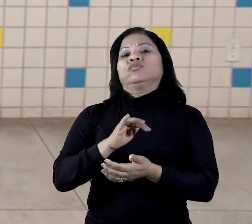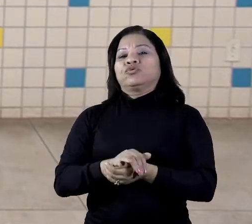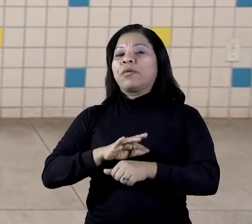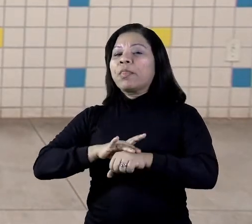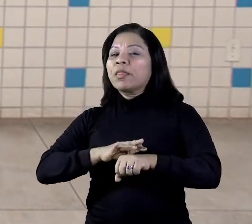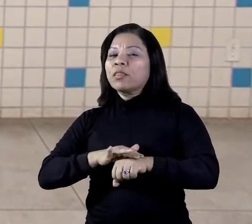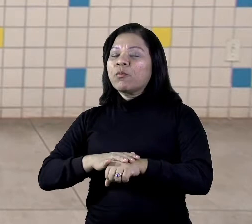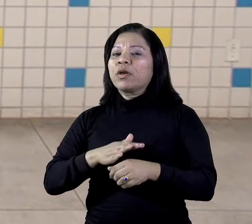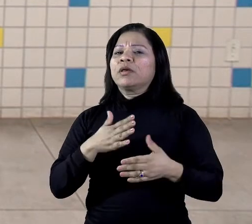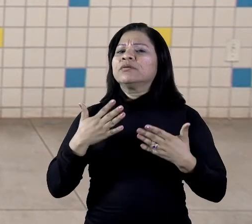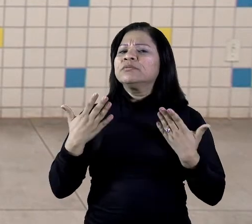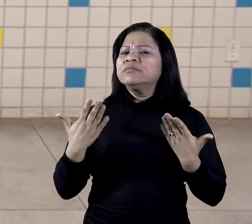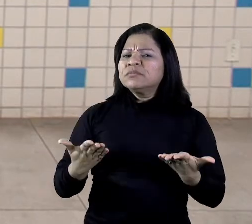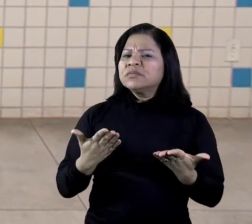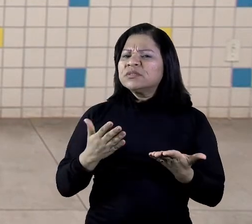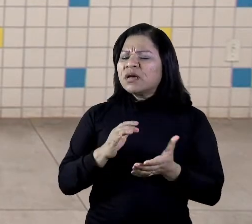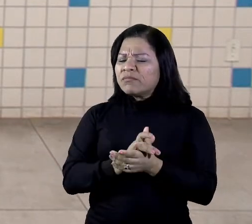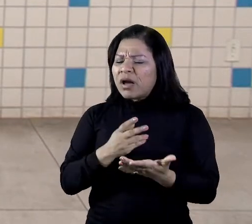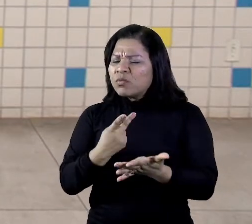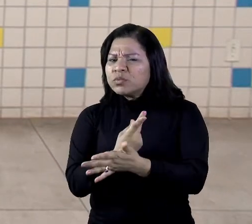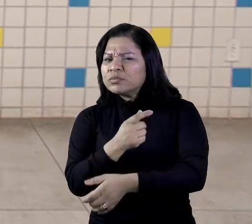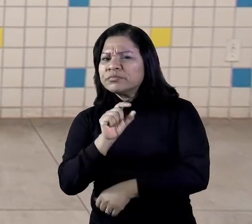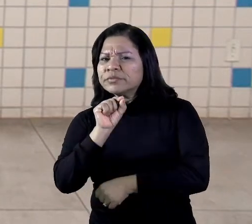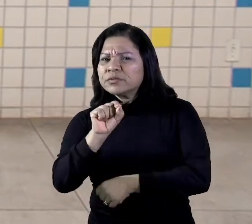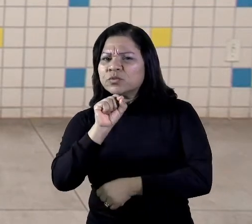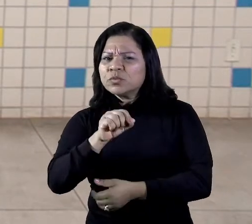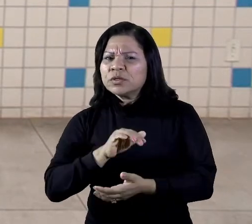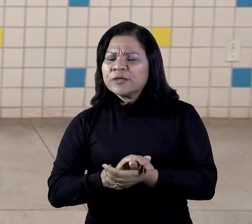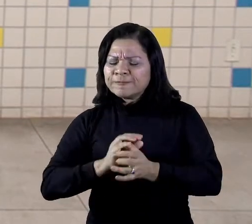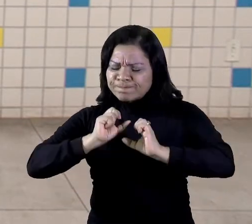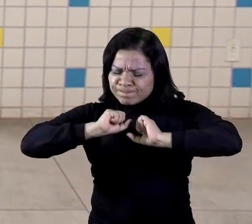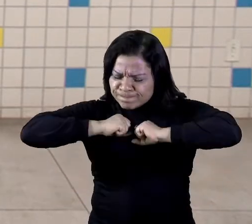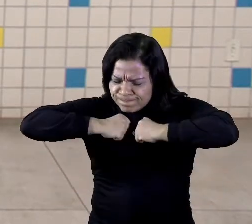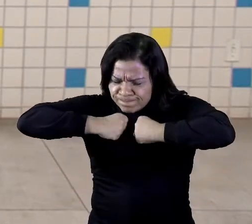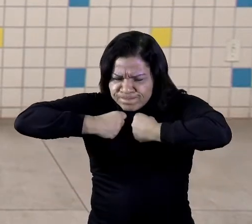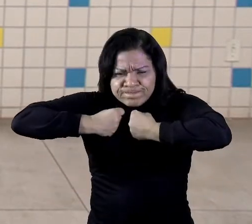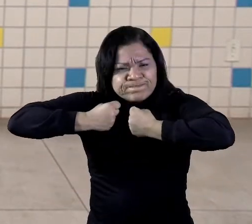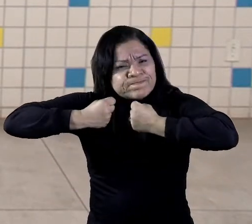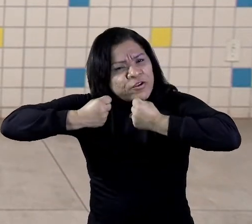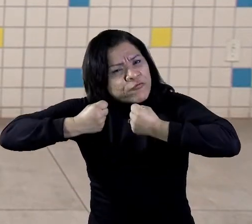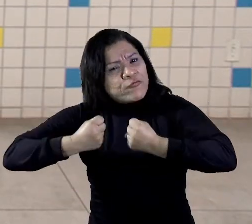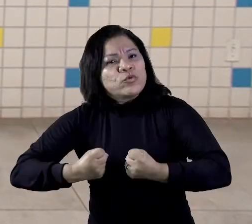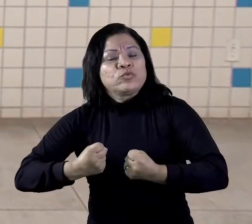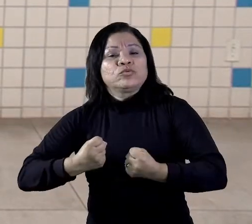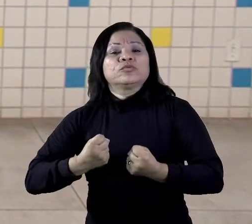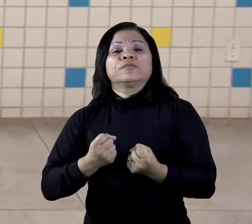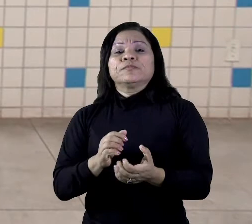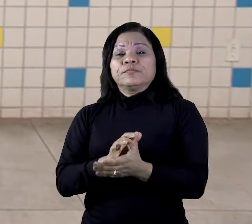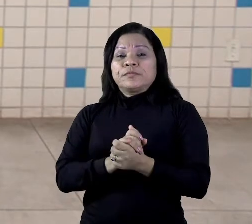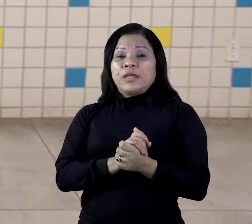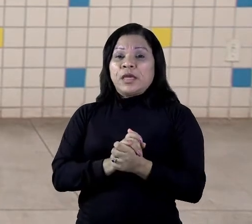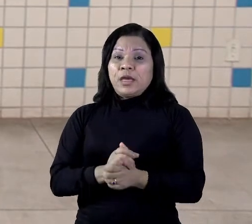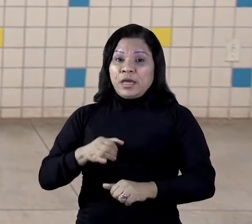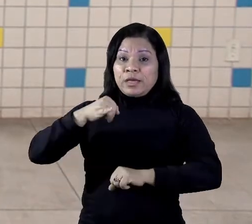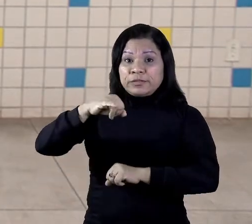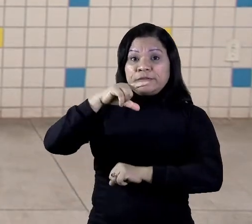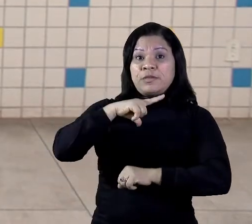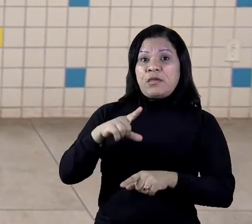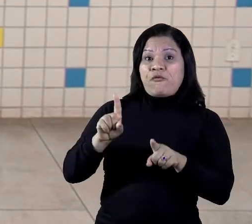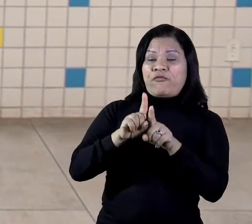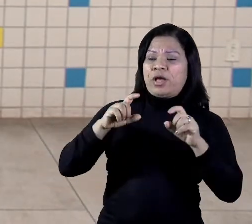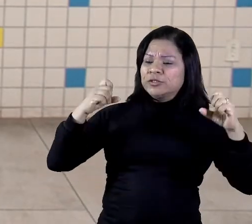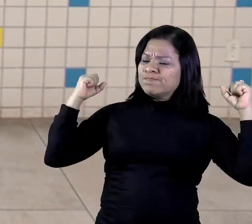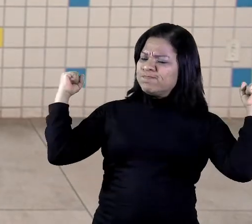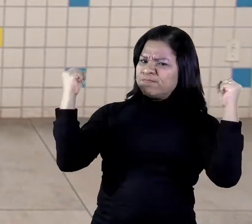acometer isso? Né? O meu esforço excessivo, né? Se eu daqui a pouco eu vou lá, começo a fazer uma atividade física